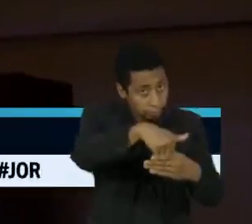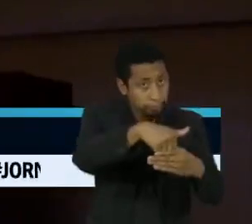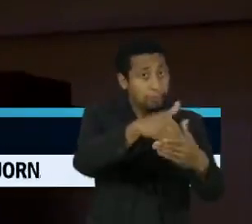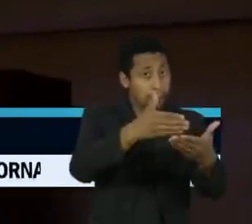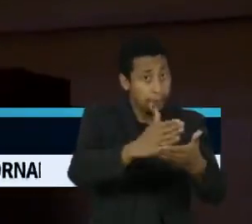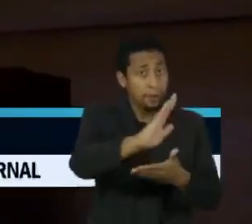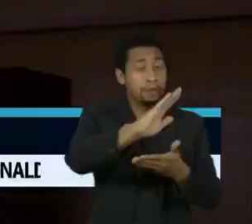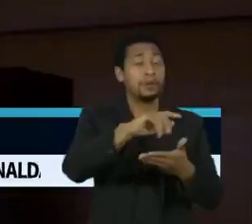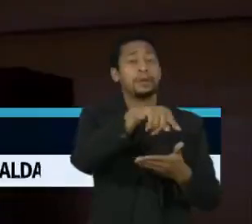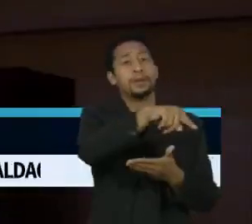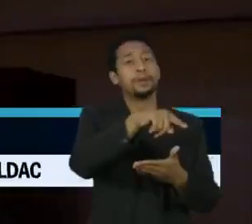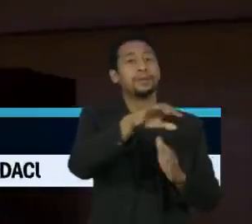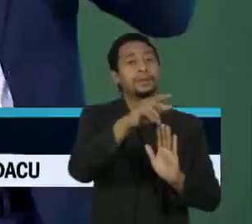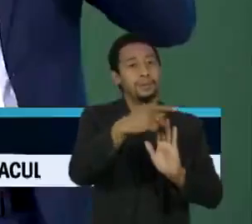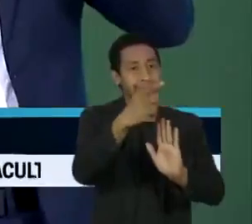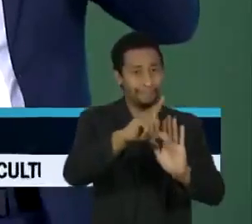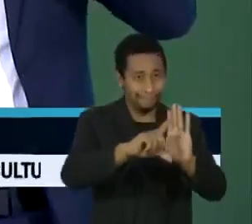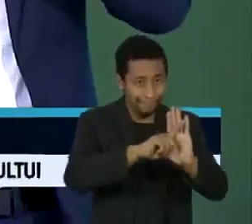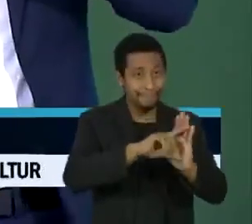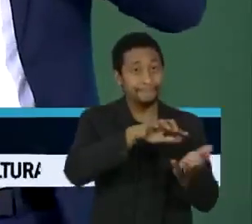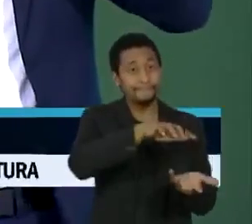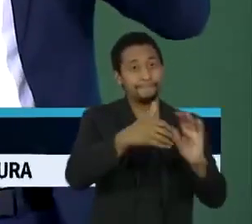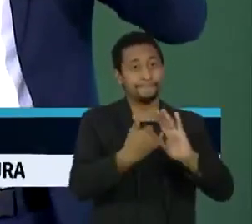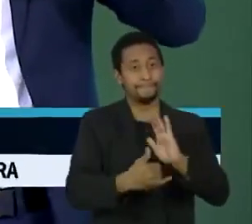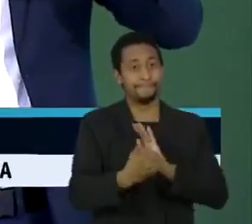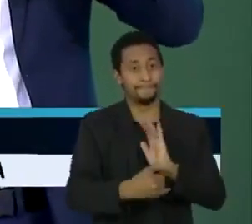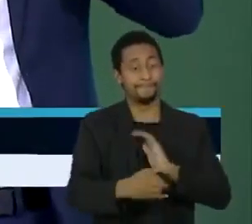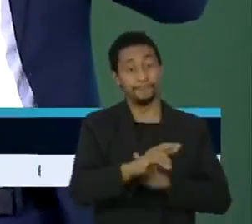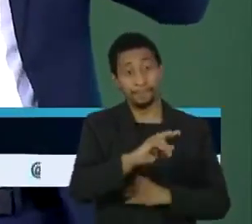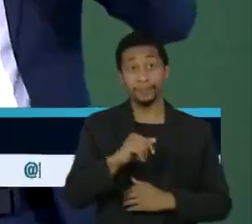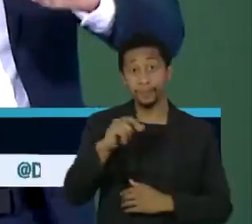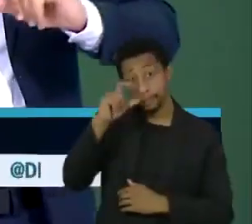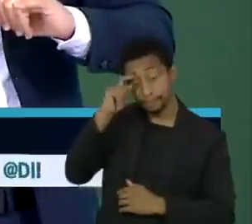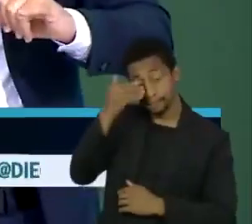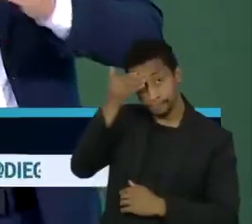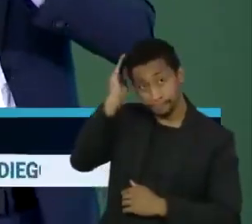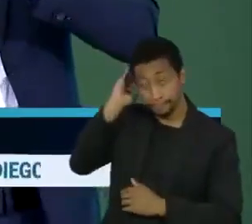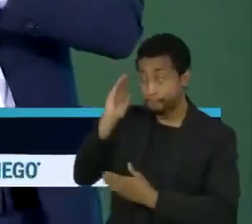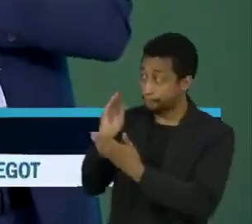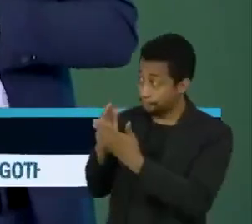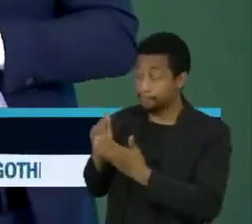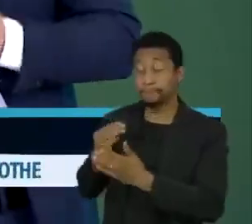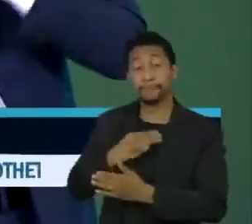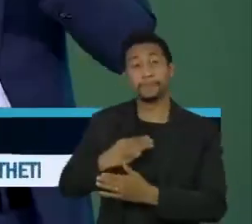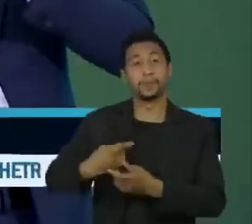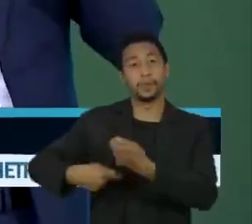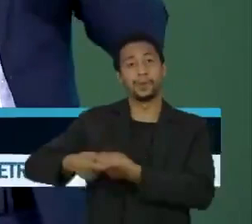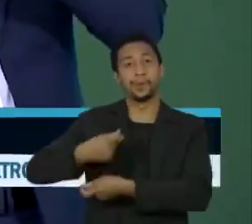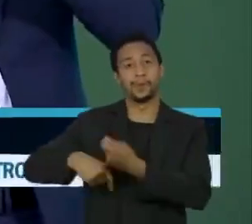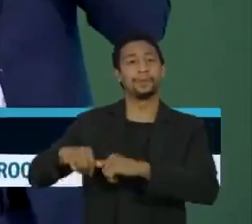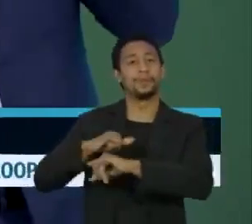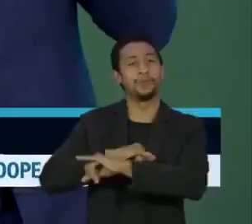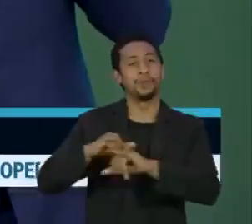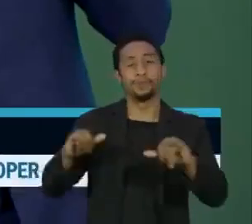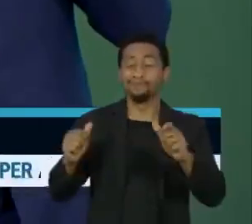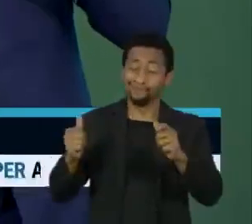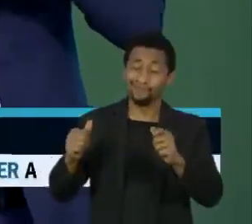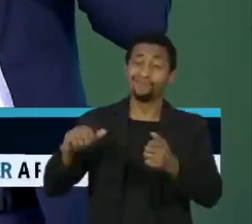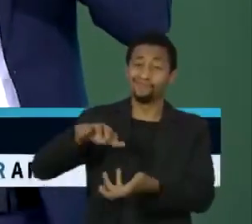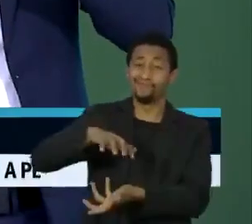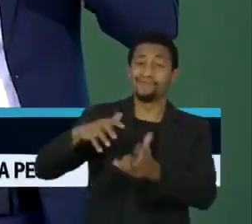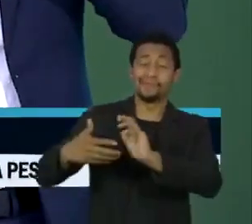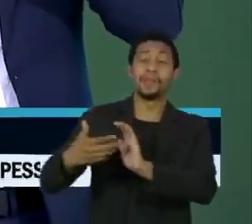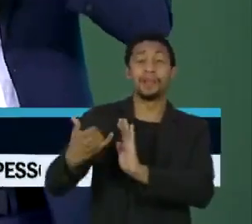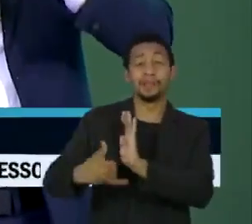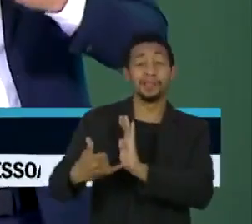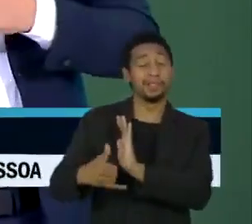um programa permanente dentro do teto. O ministro da Economia, Paulo Guedes, que também teve uma derrota ao não conseguir aprovar a reforma do imposto de